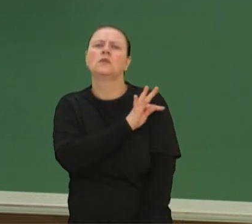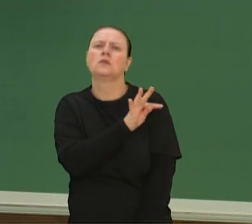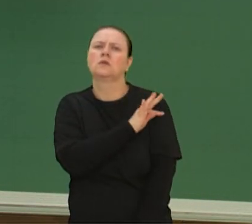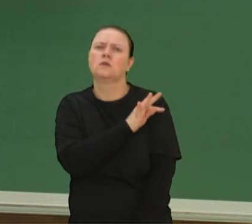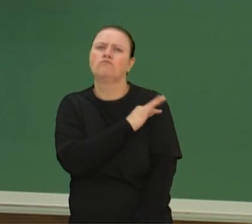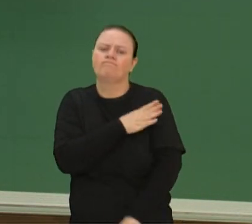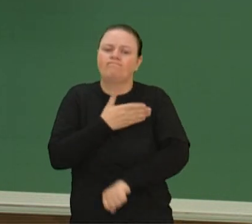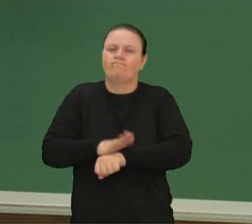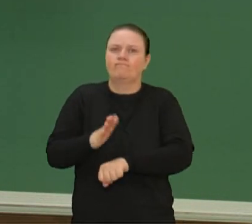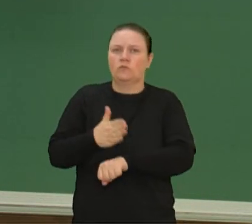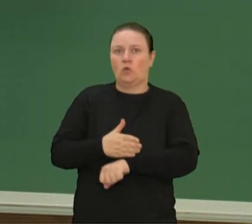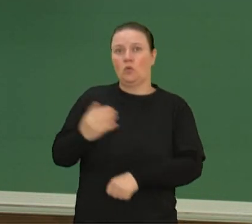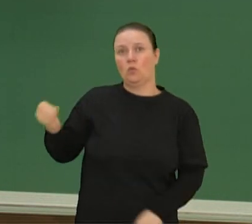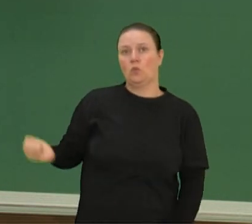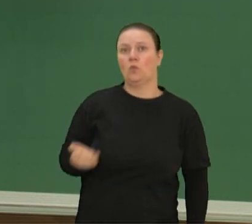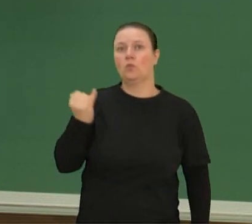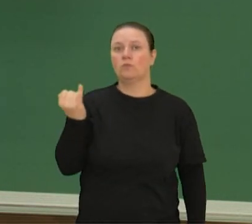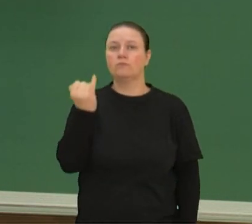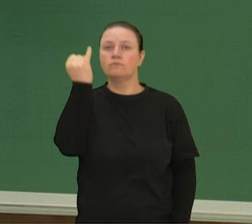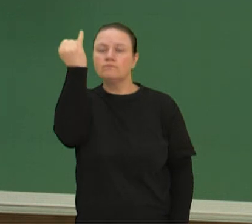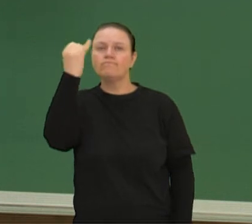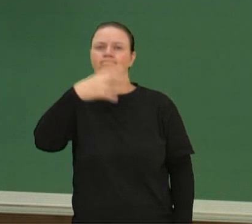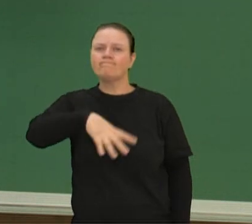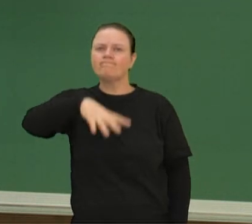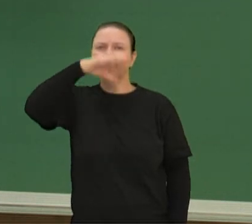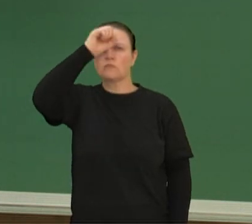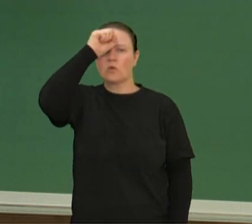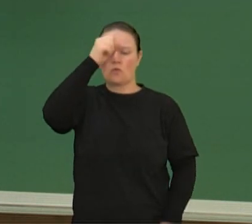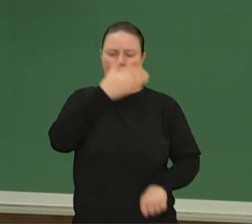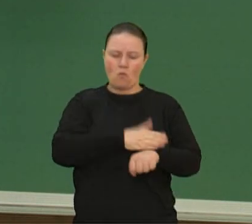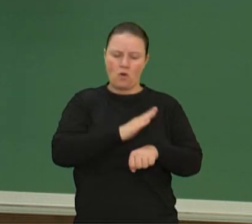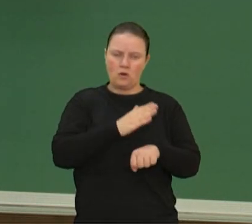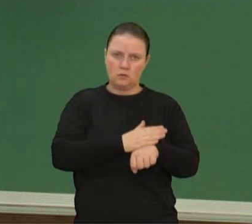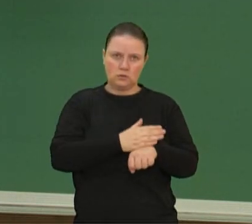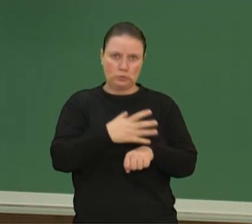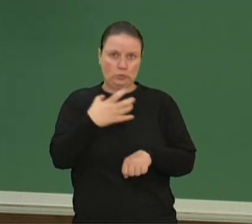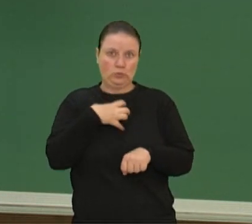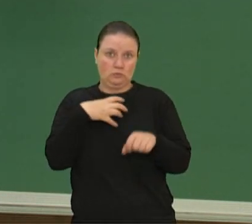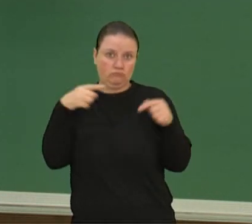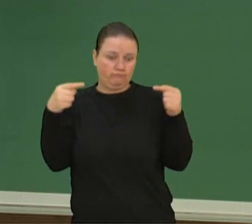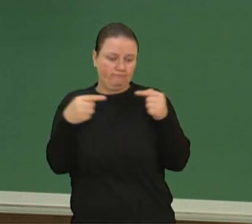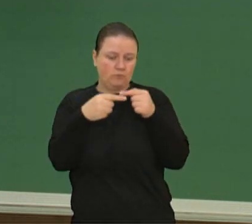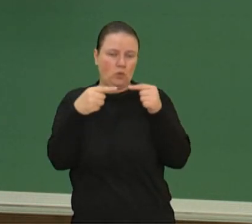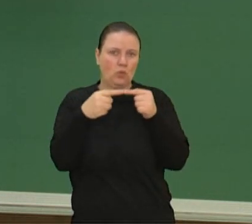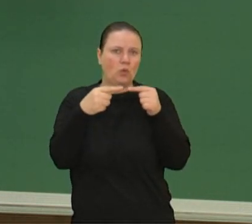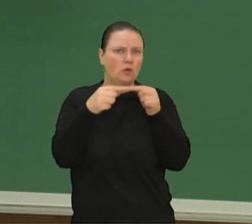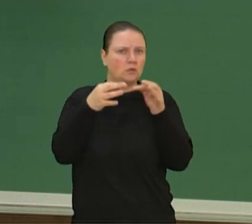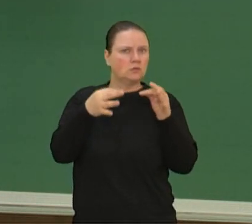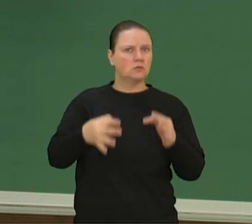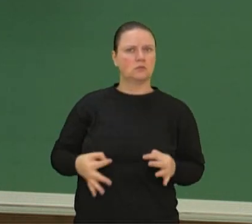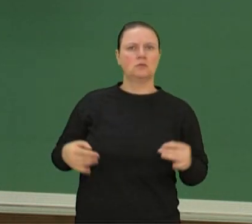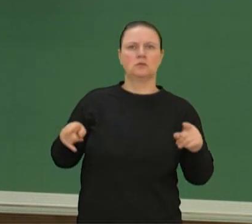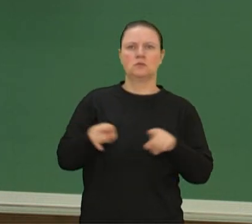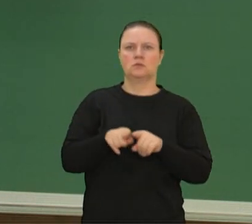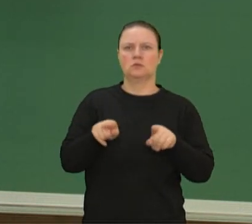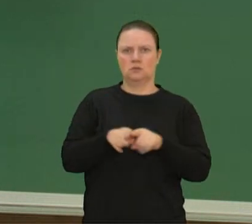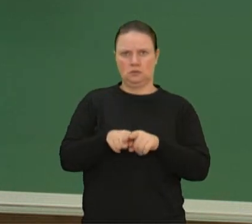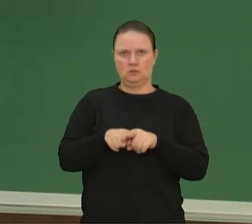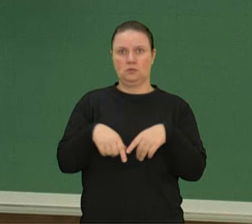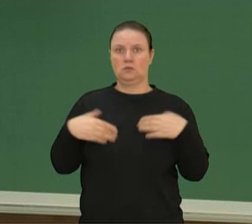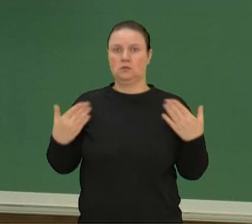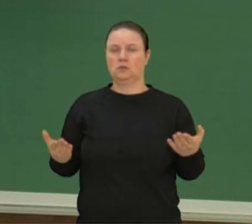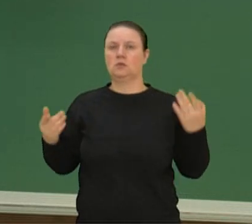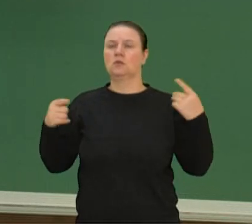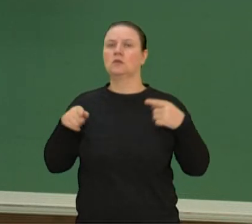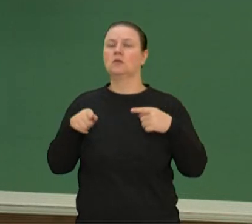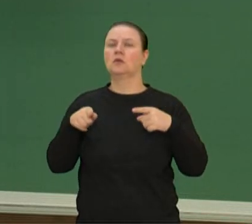Então, é importantíssimo que você aprenda a fazer o exercício de forma correta, considerando também a postura, para daí então